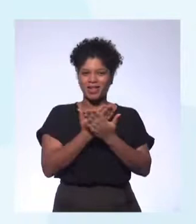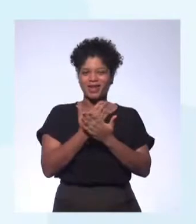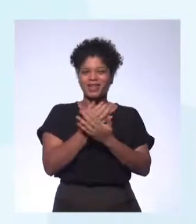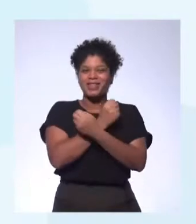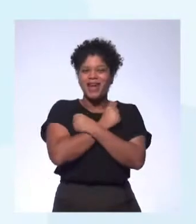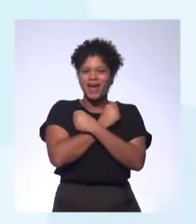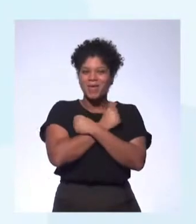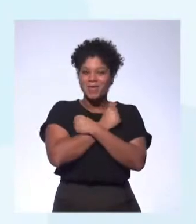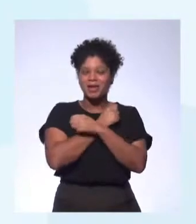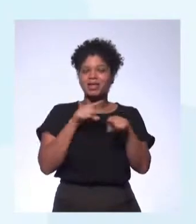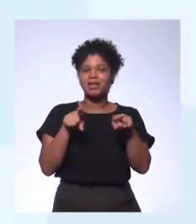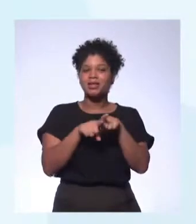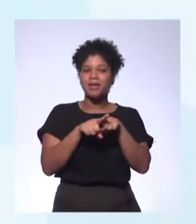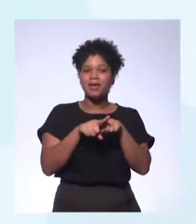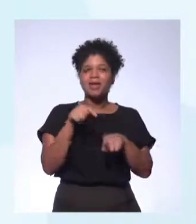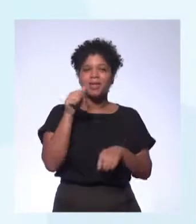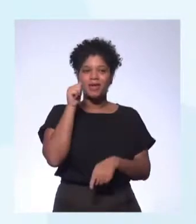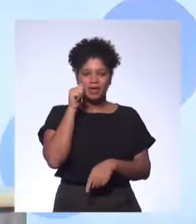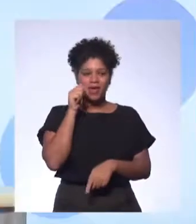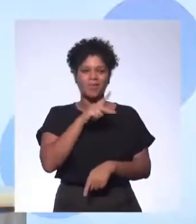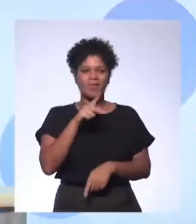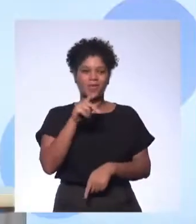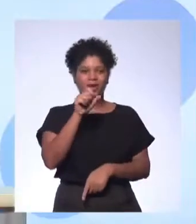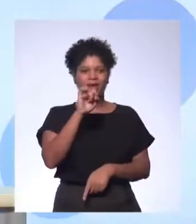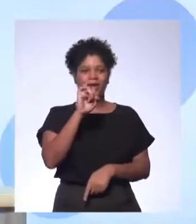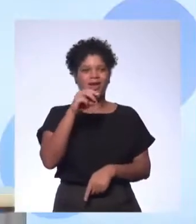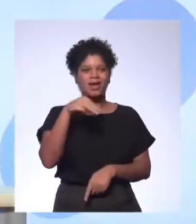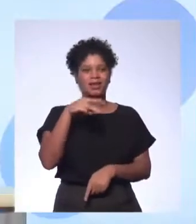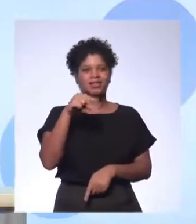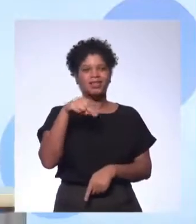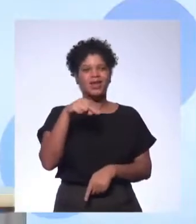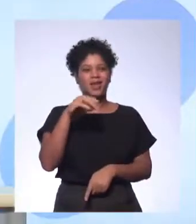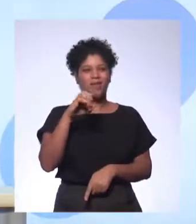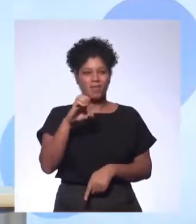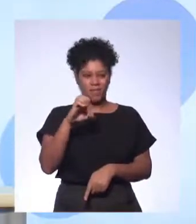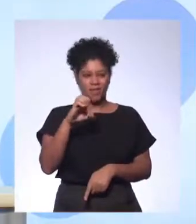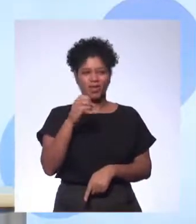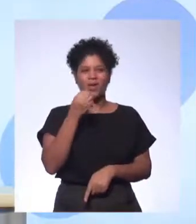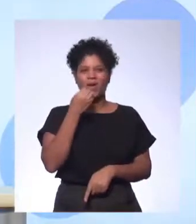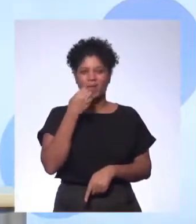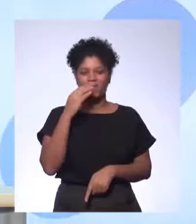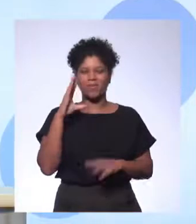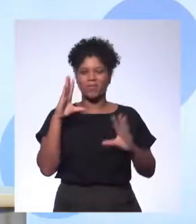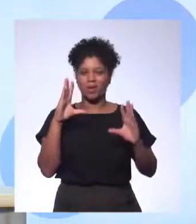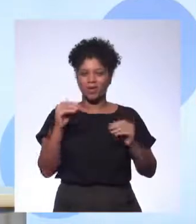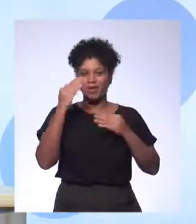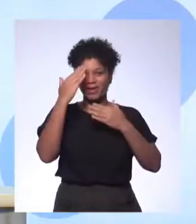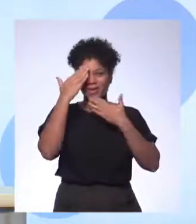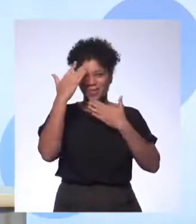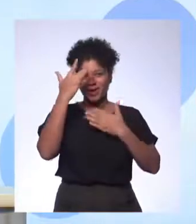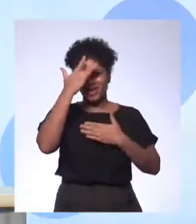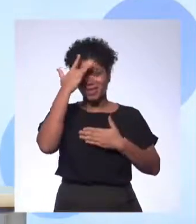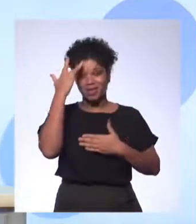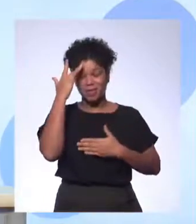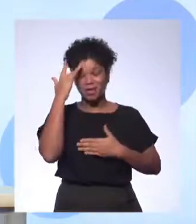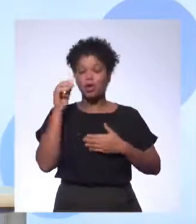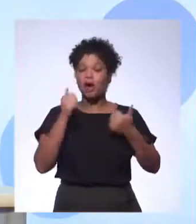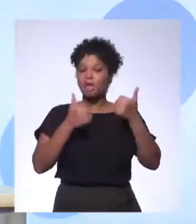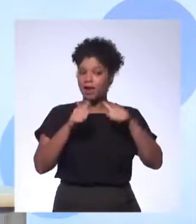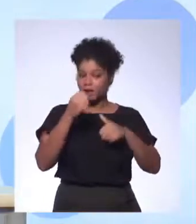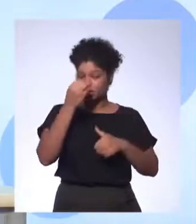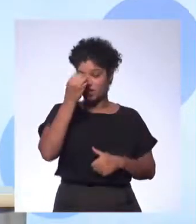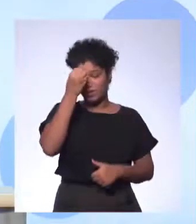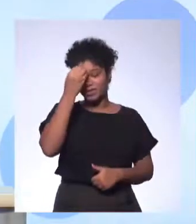e agradeço aqui a professora Simone Obrigada Professora boa noite pessoal e não esquece a vai a nossa alta é Mandala Muito obrigado e